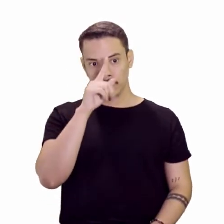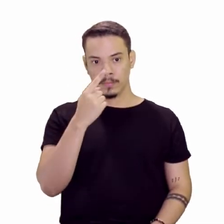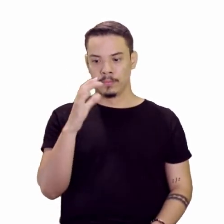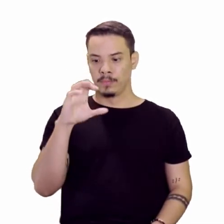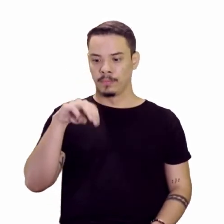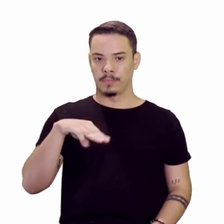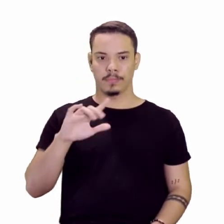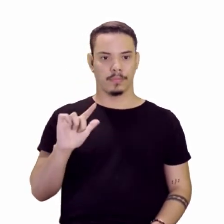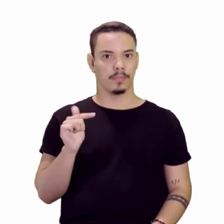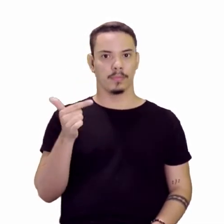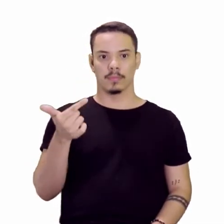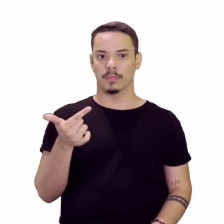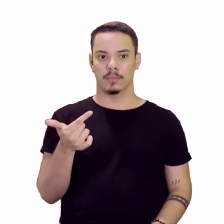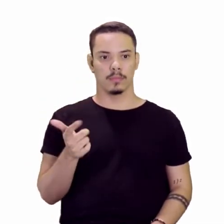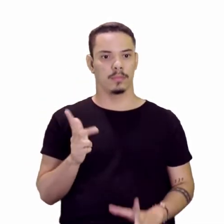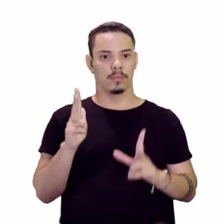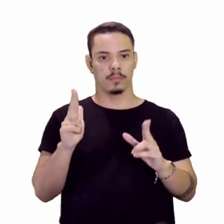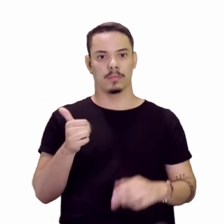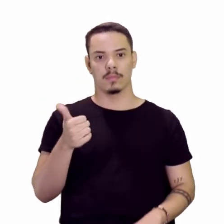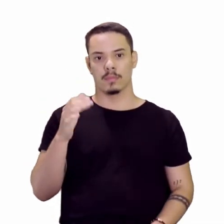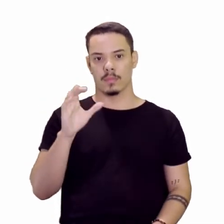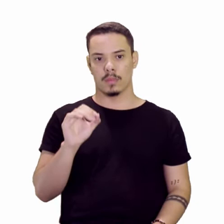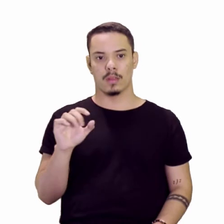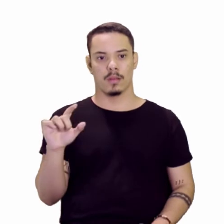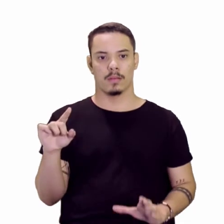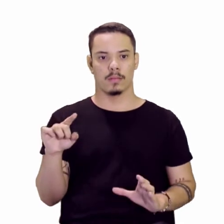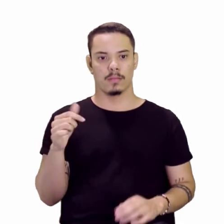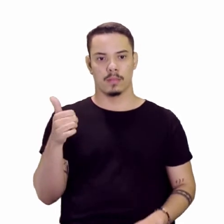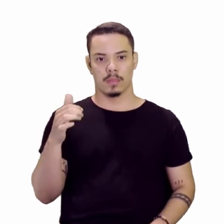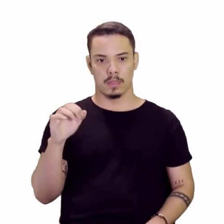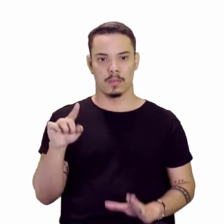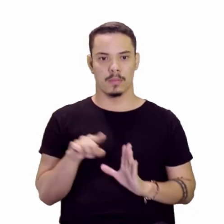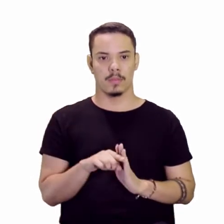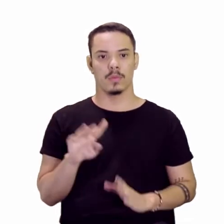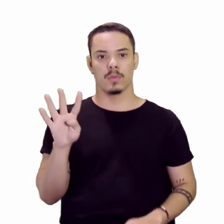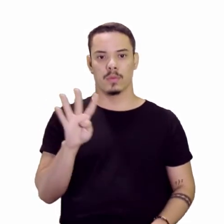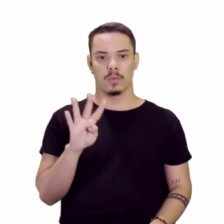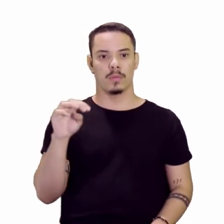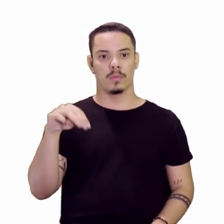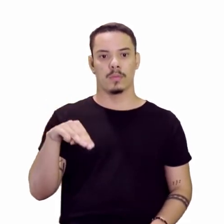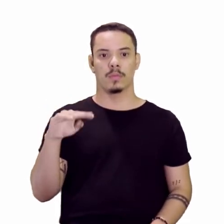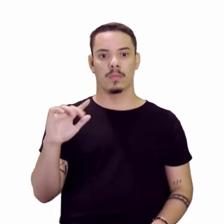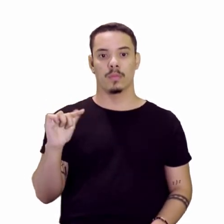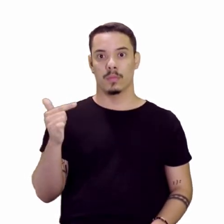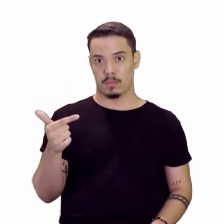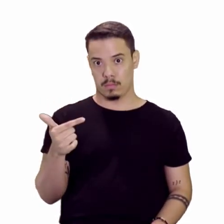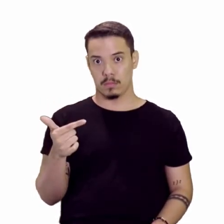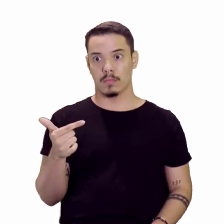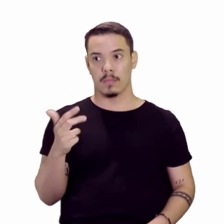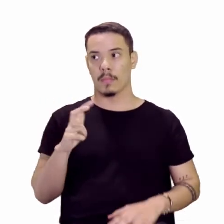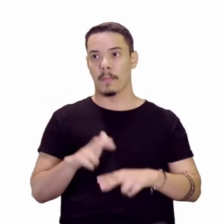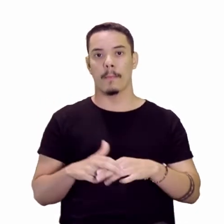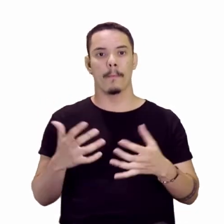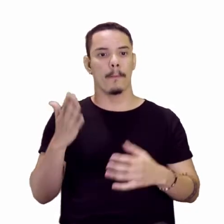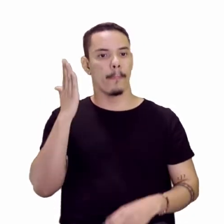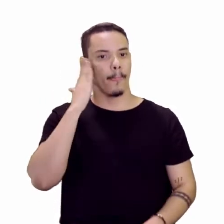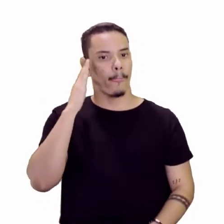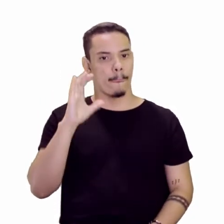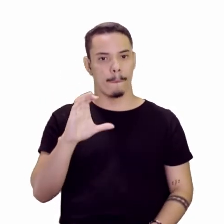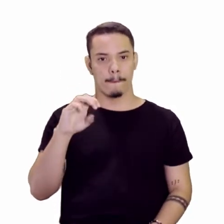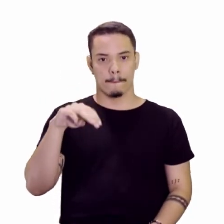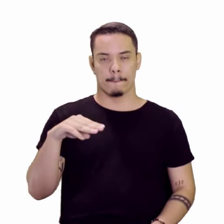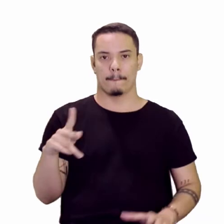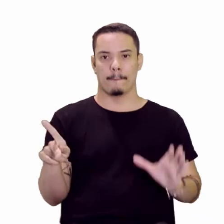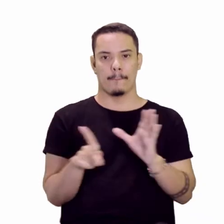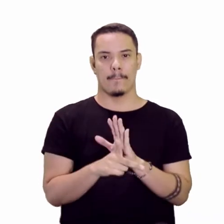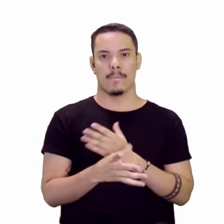centímetro quadrado É igual vai a ter 10 a menos 4 metro quadrado. 10 a menos 4 metros quadrados. Ou seja, quando você quer esse centímetro quadrado para